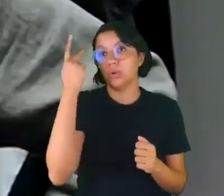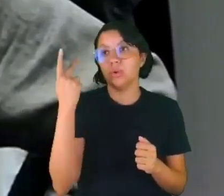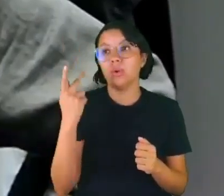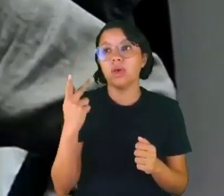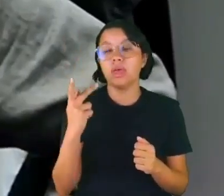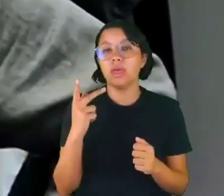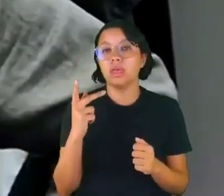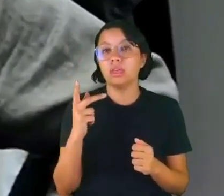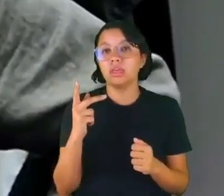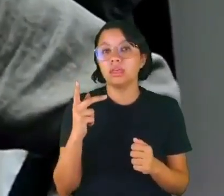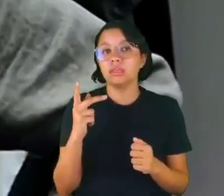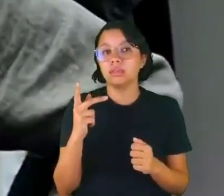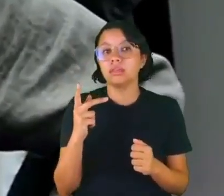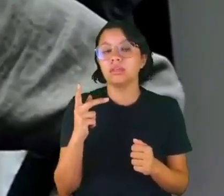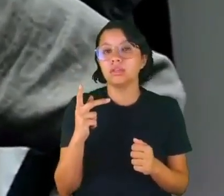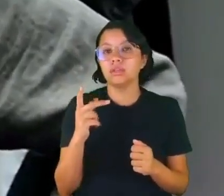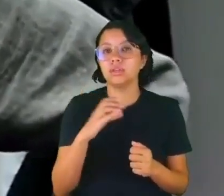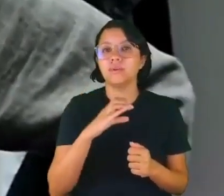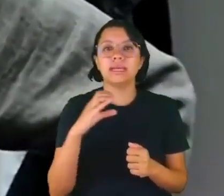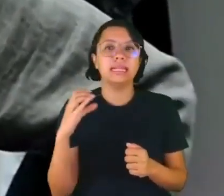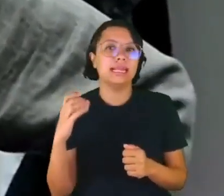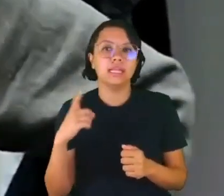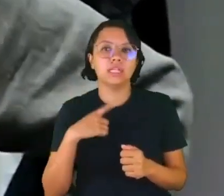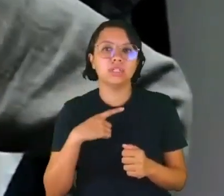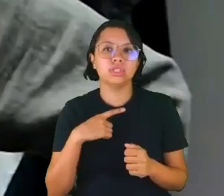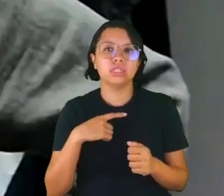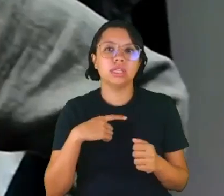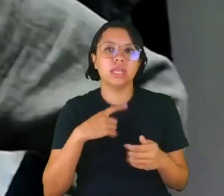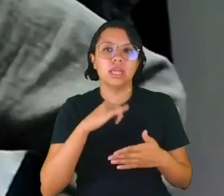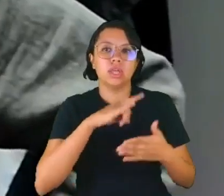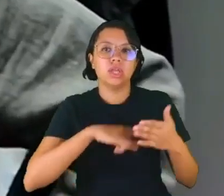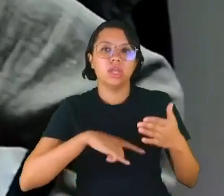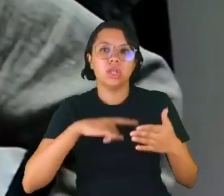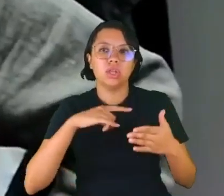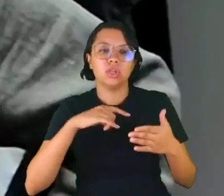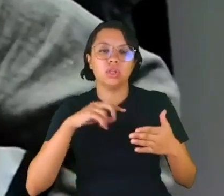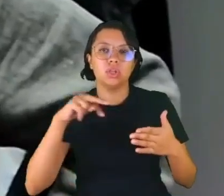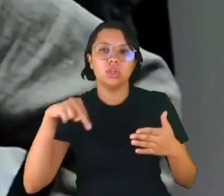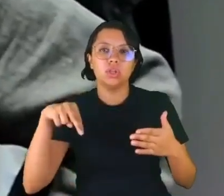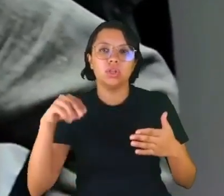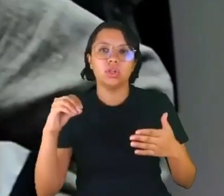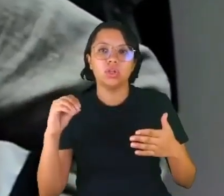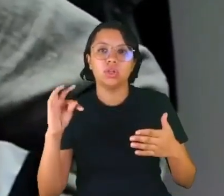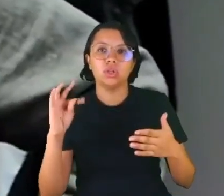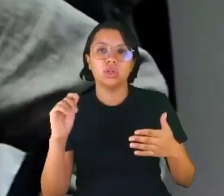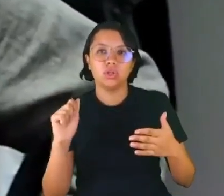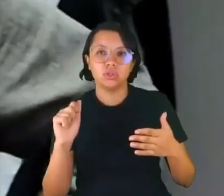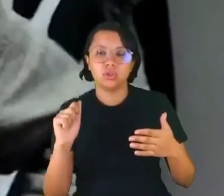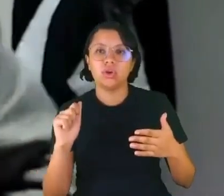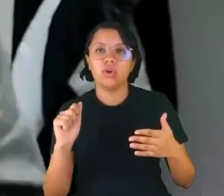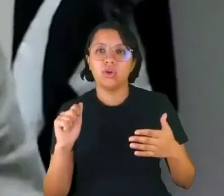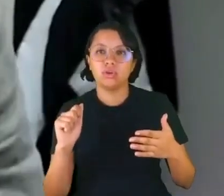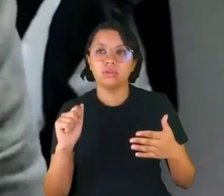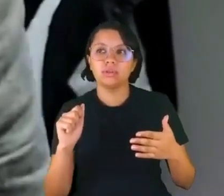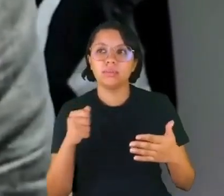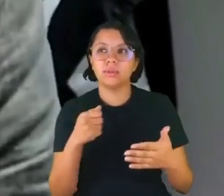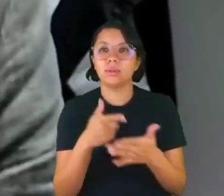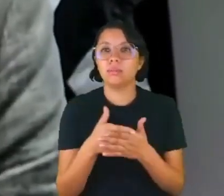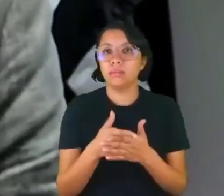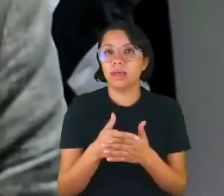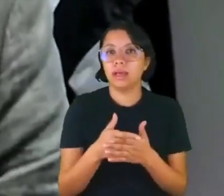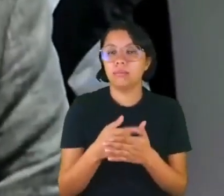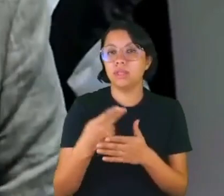pelo pagamento contemporâneo das suas dívidas. Entendia-se lá naquela ocasião que isso